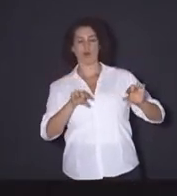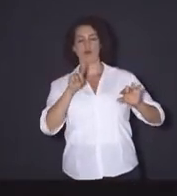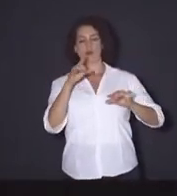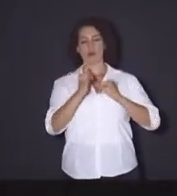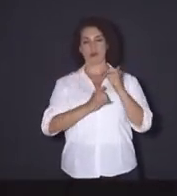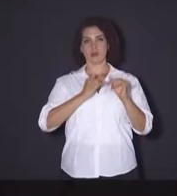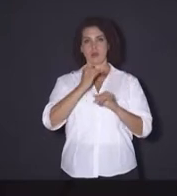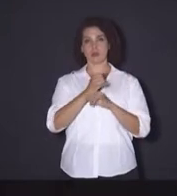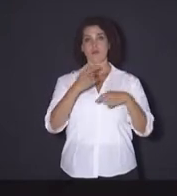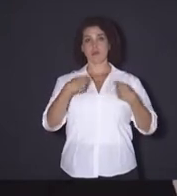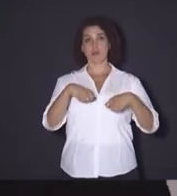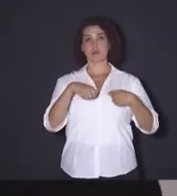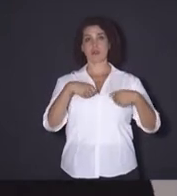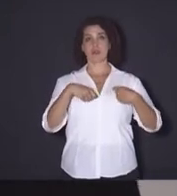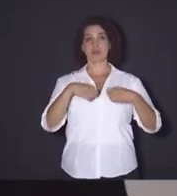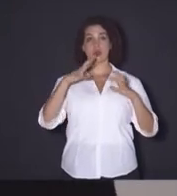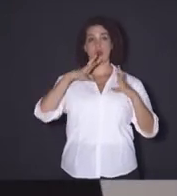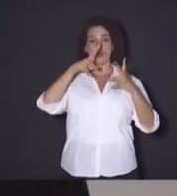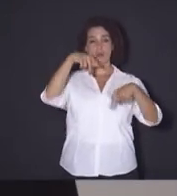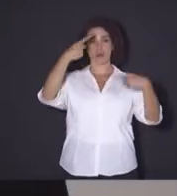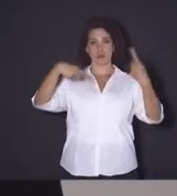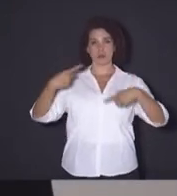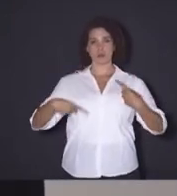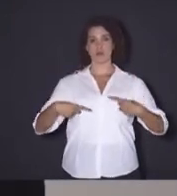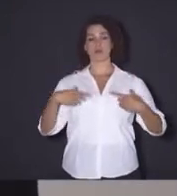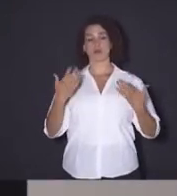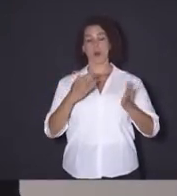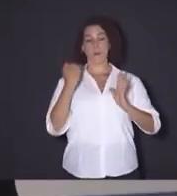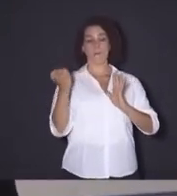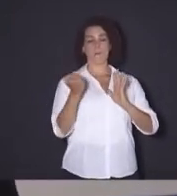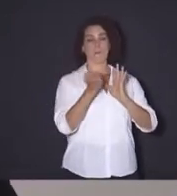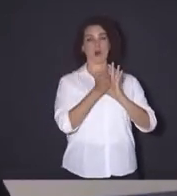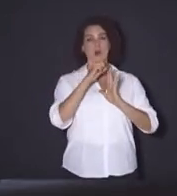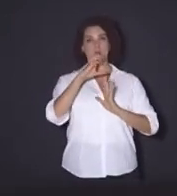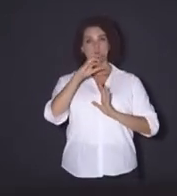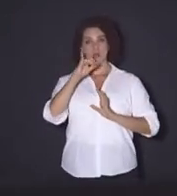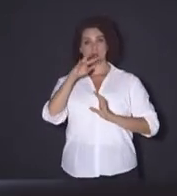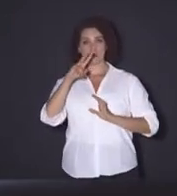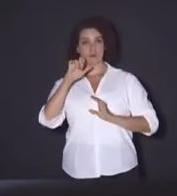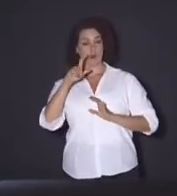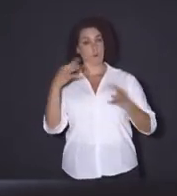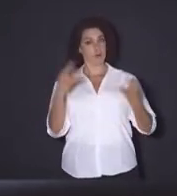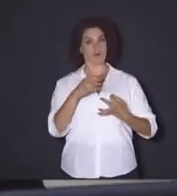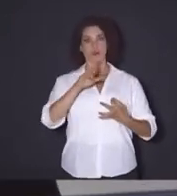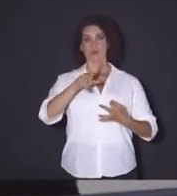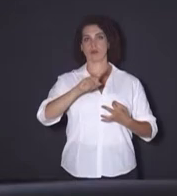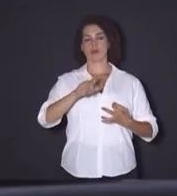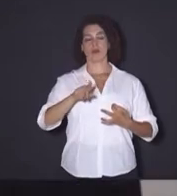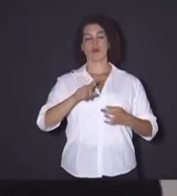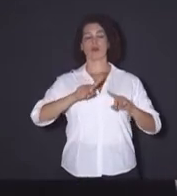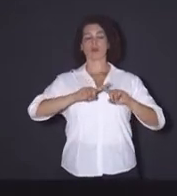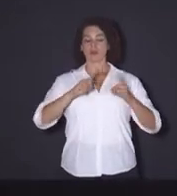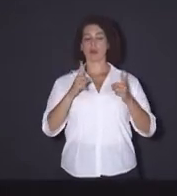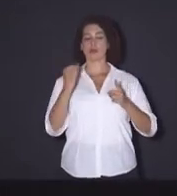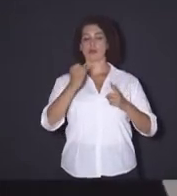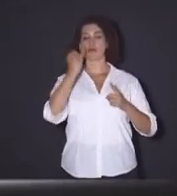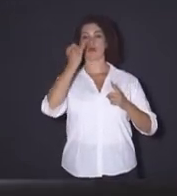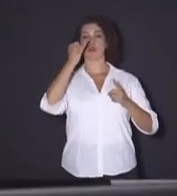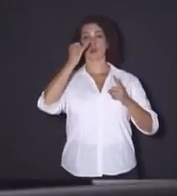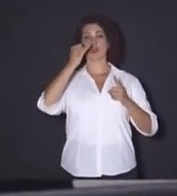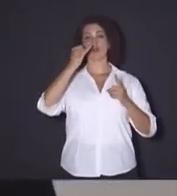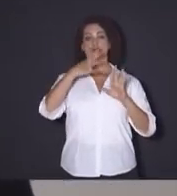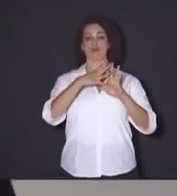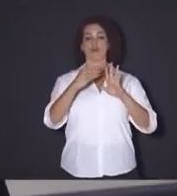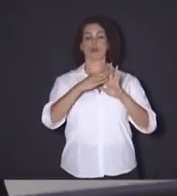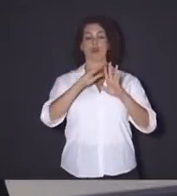falei, que o nosso marco civil foi um documento muito importante para o país, embora não seja perfeito. Esse documento vem servindo de modelo para uma discussão